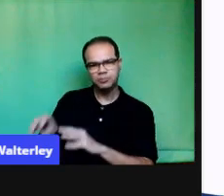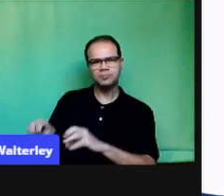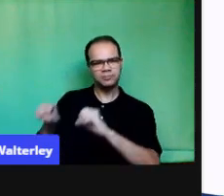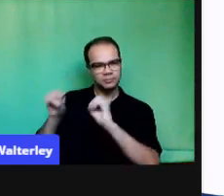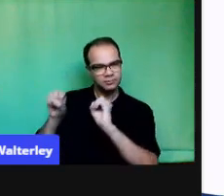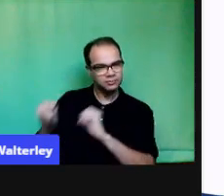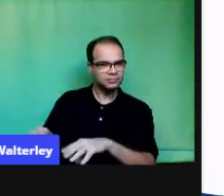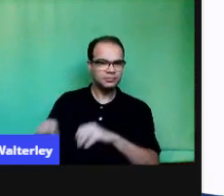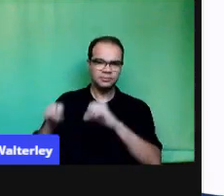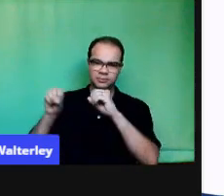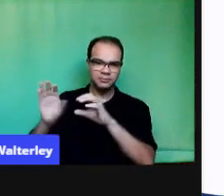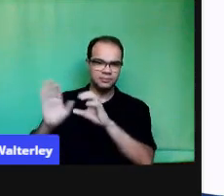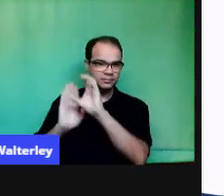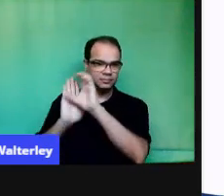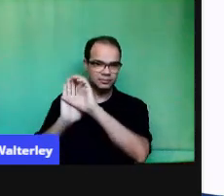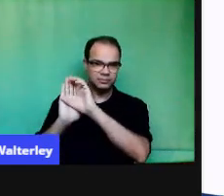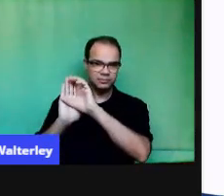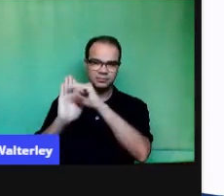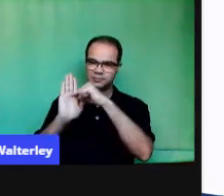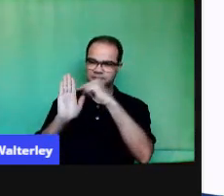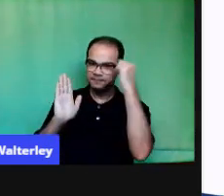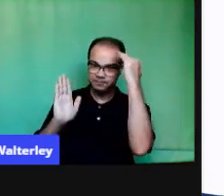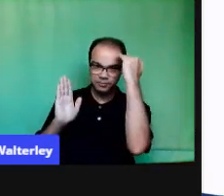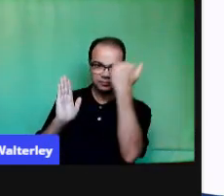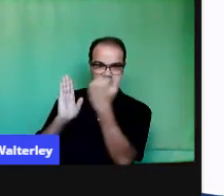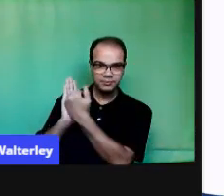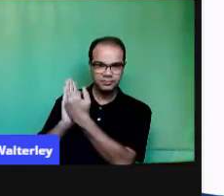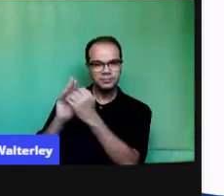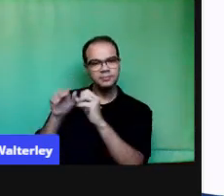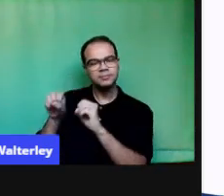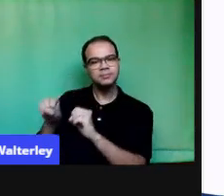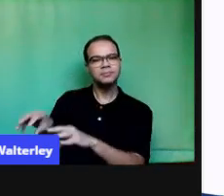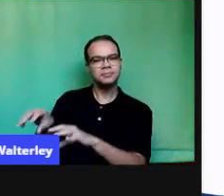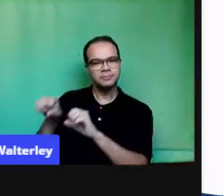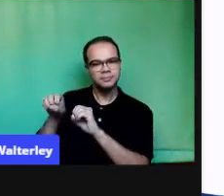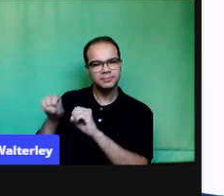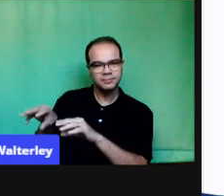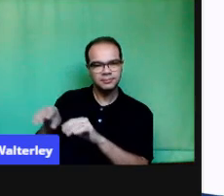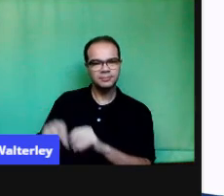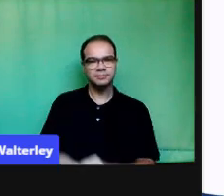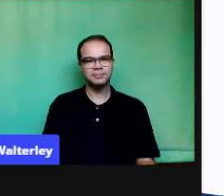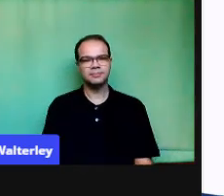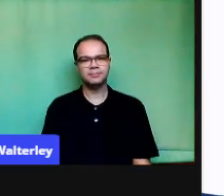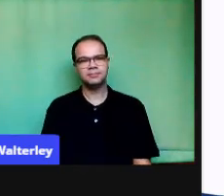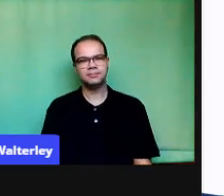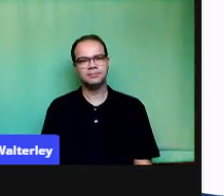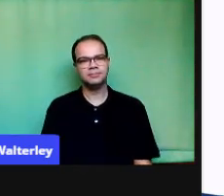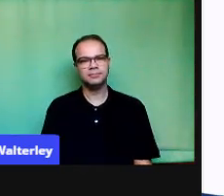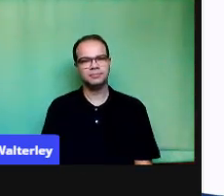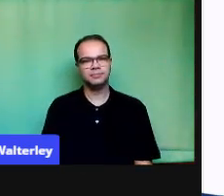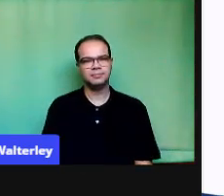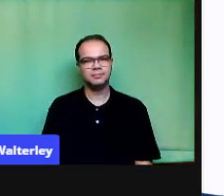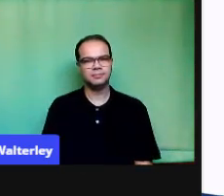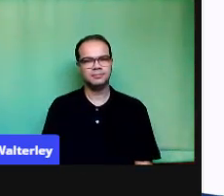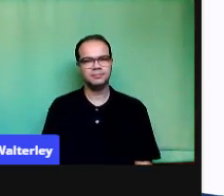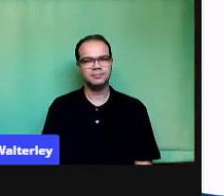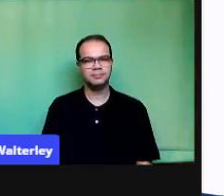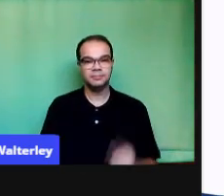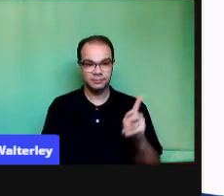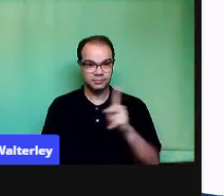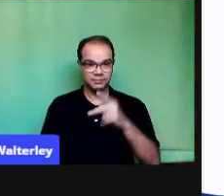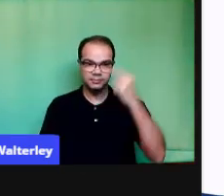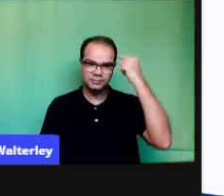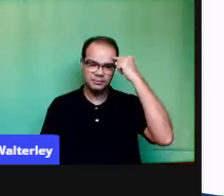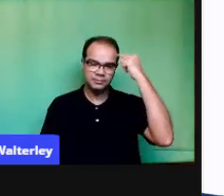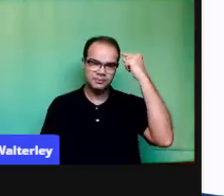nosso currículo. Pensando nisso, né, nessa necessidade para atender tanto uma lei, essa necessidade de